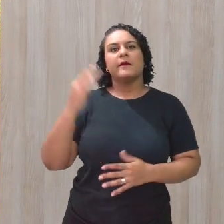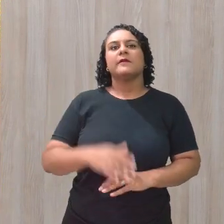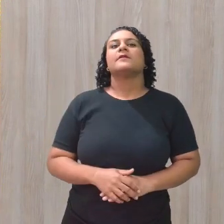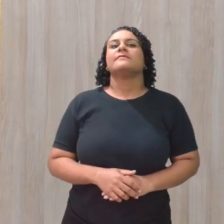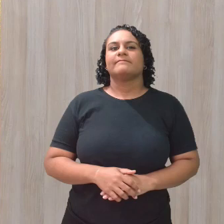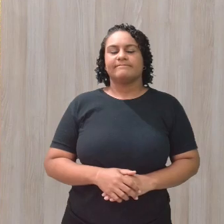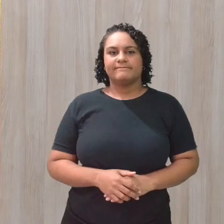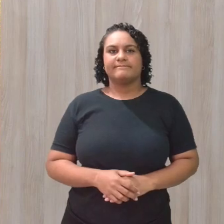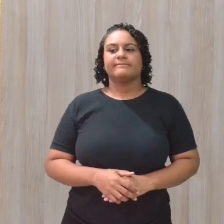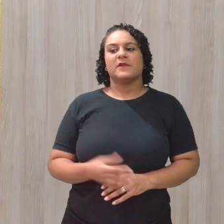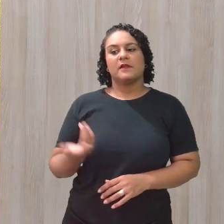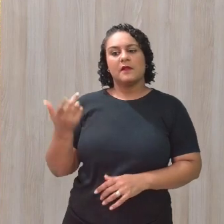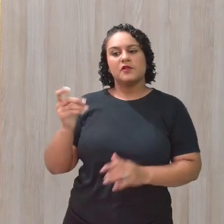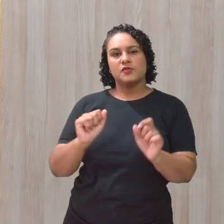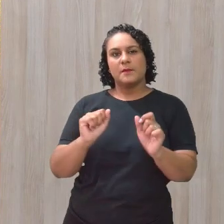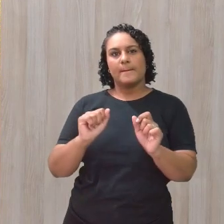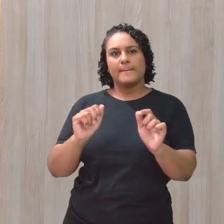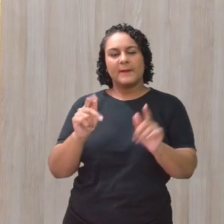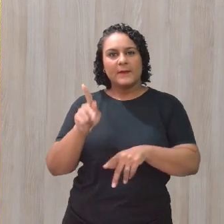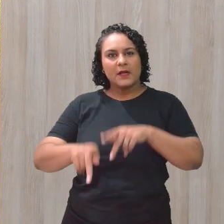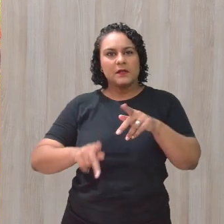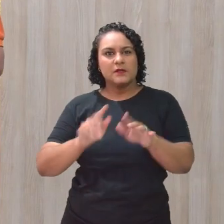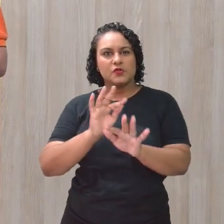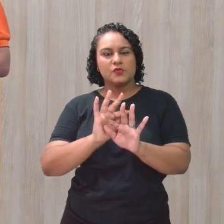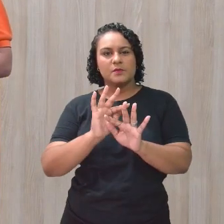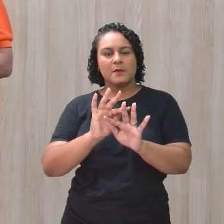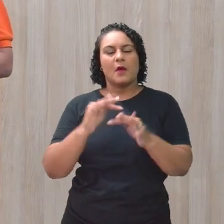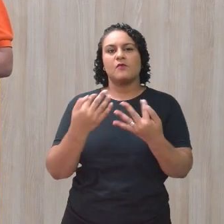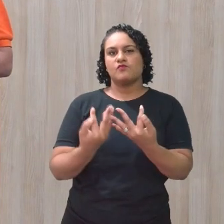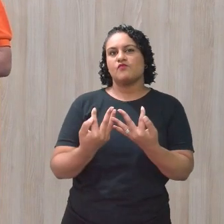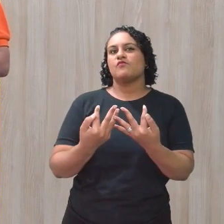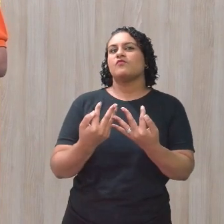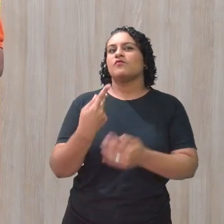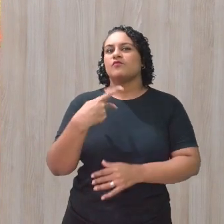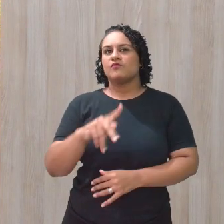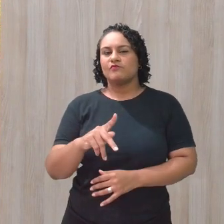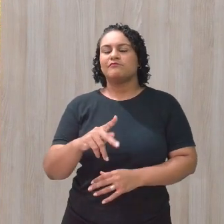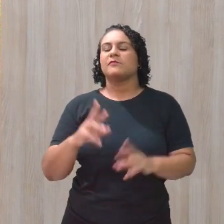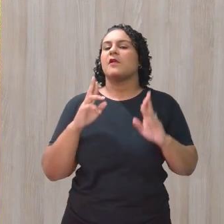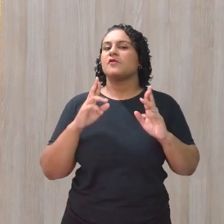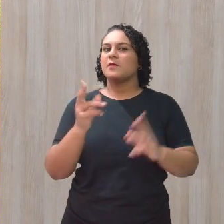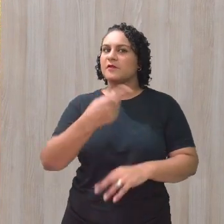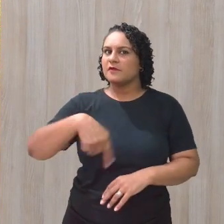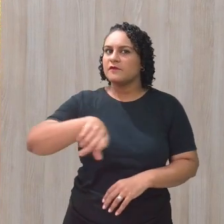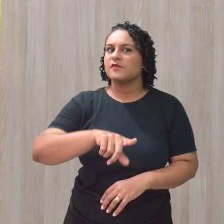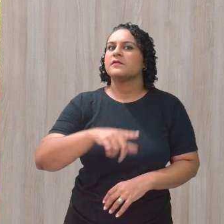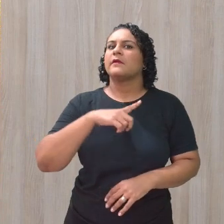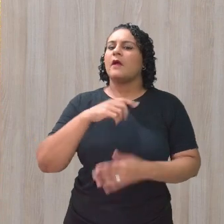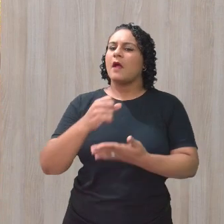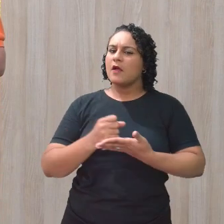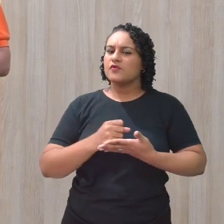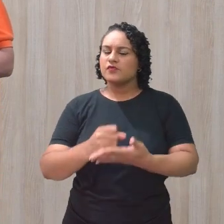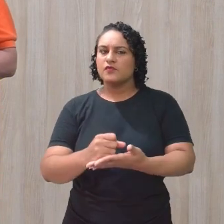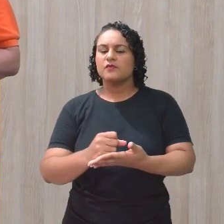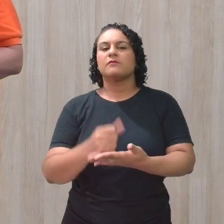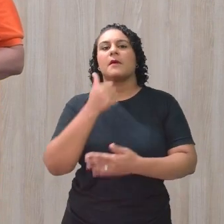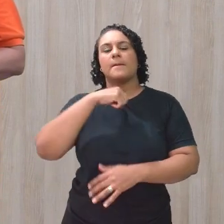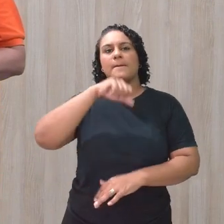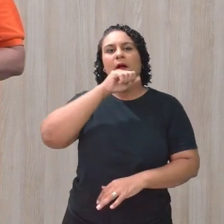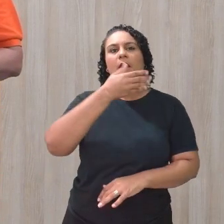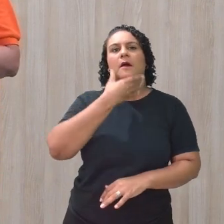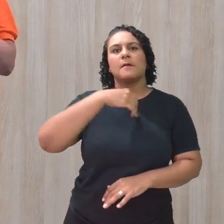na casa. E aí espero que vocês contem com isso, alunos e alunas, não é? Pai, mãe responsável,